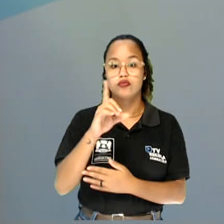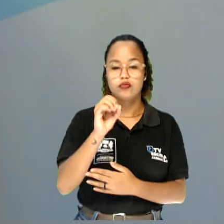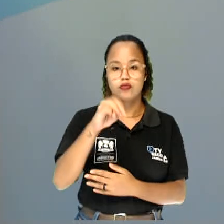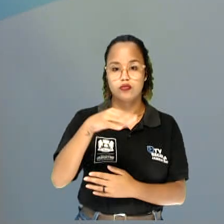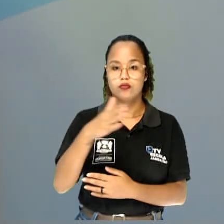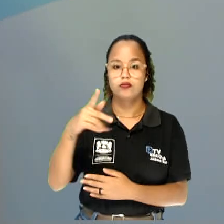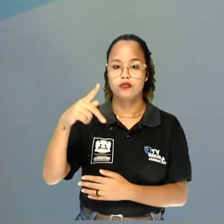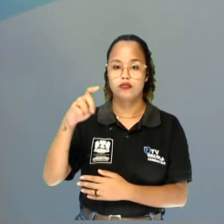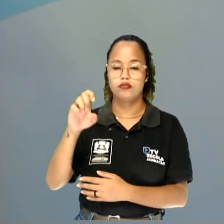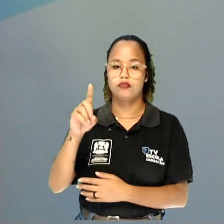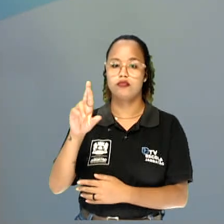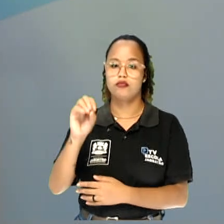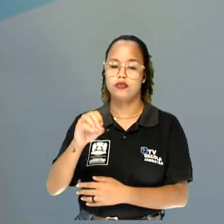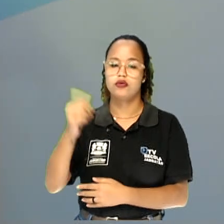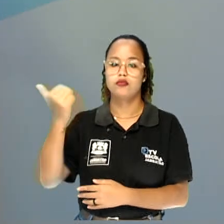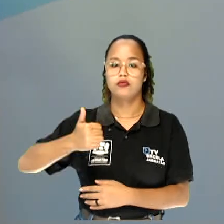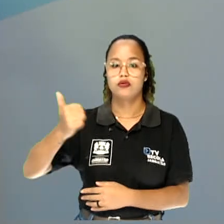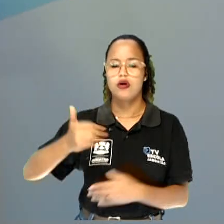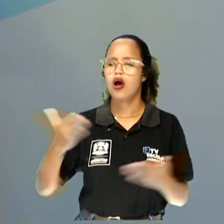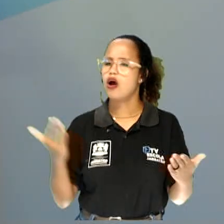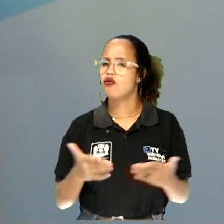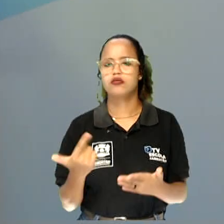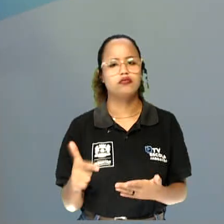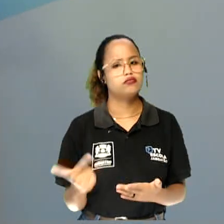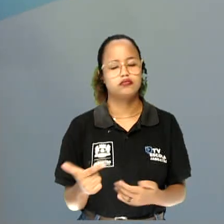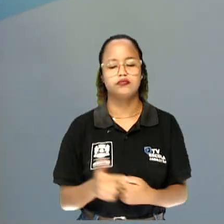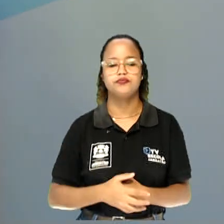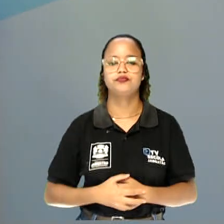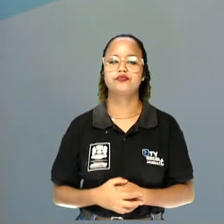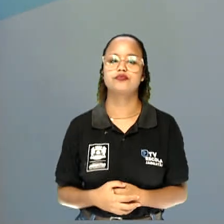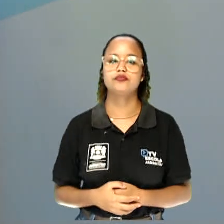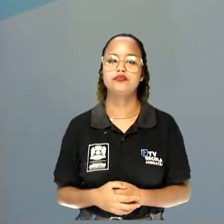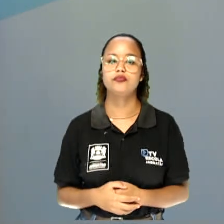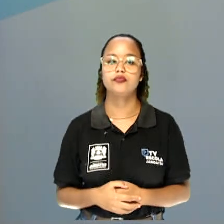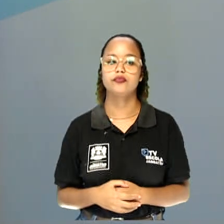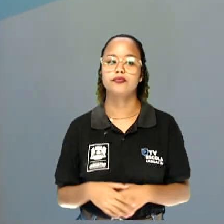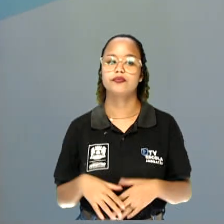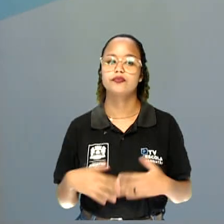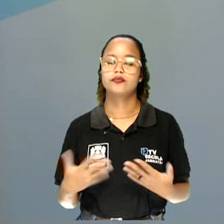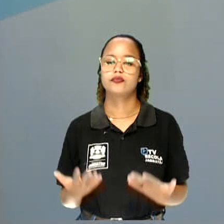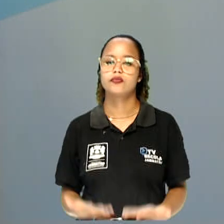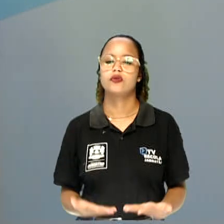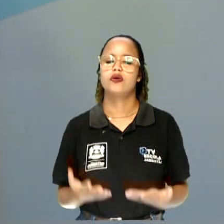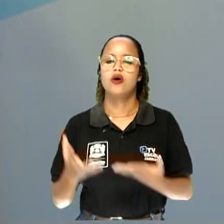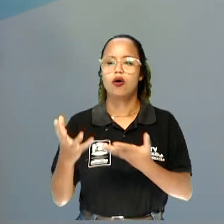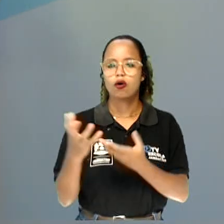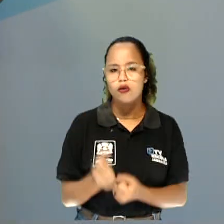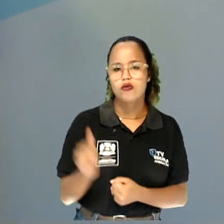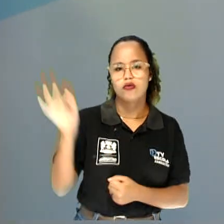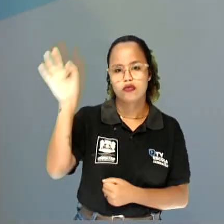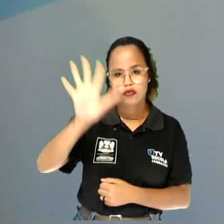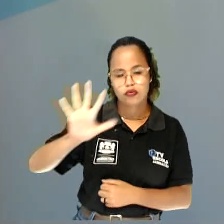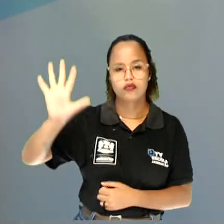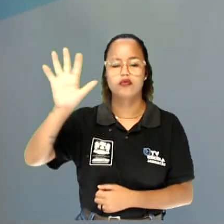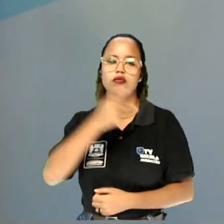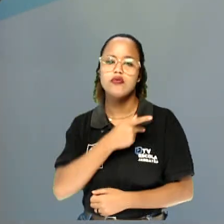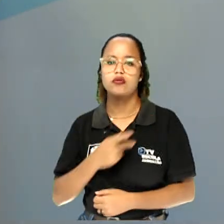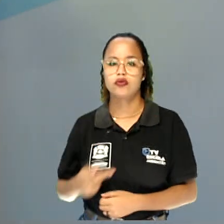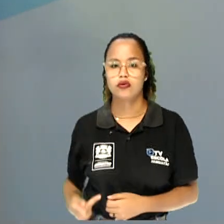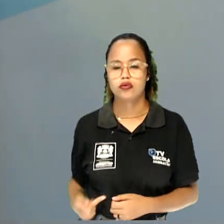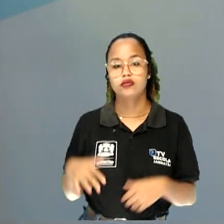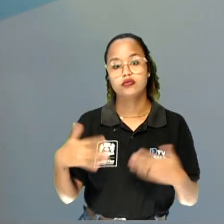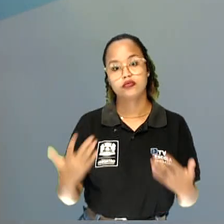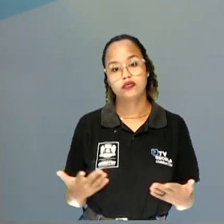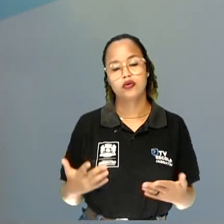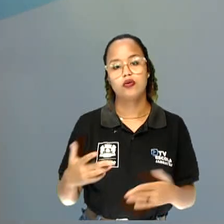momento aqui, não tem mais o poder moderador. A adoção do federalismo e do presidencialismo. A nação brasileira